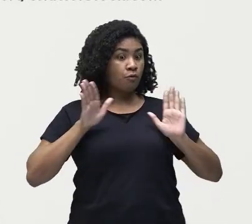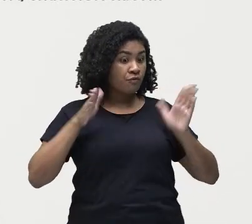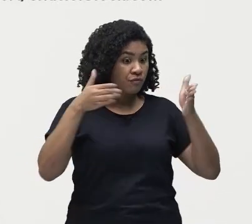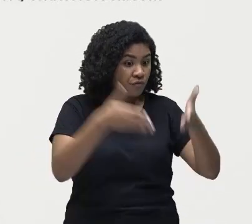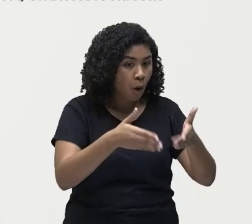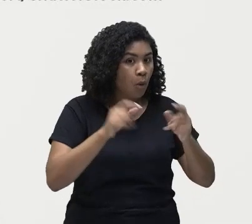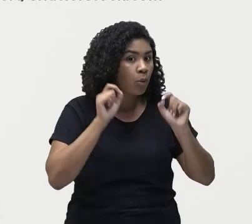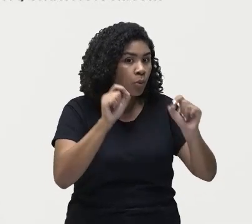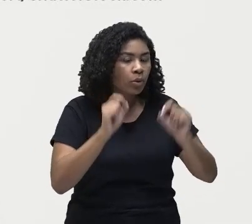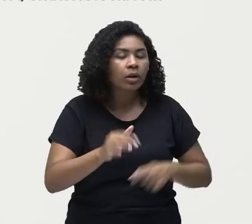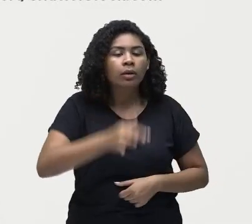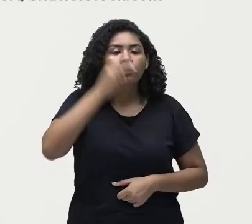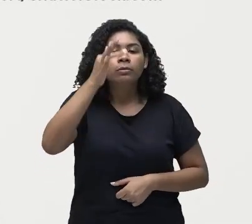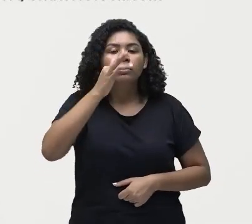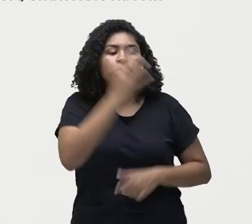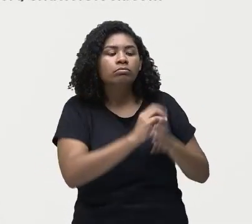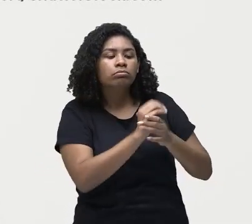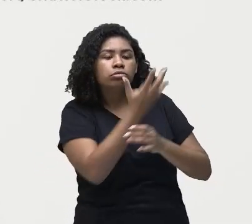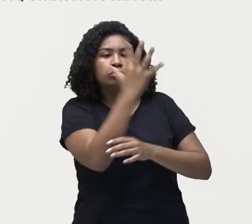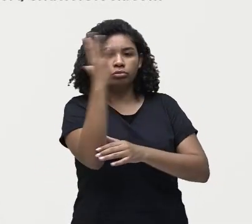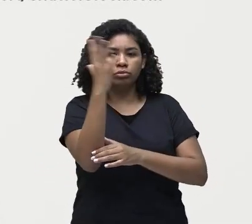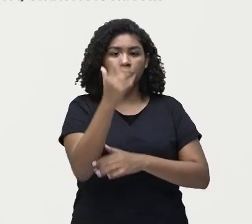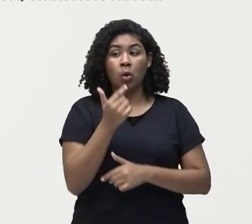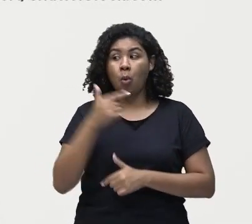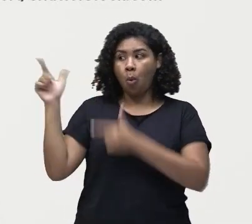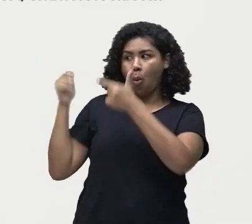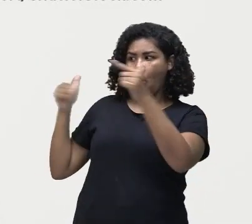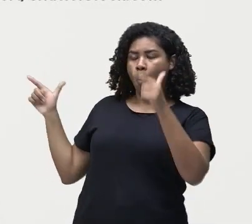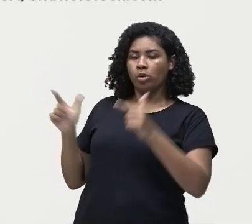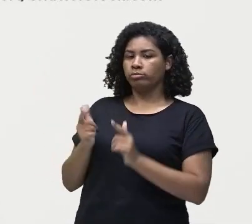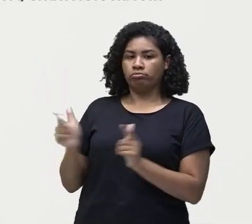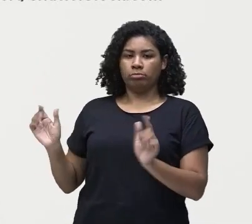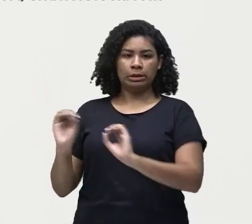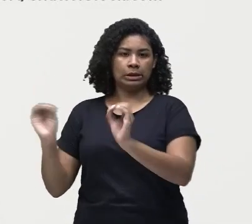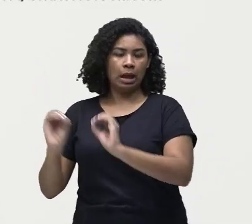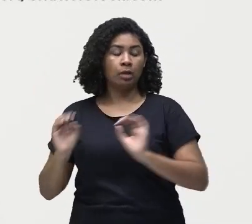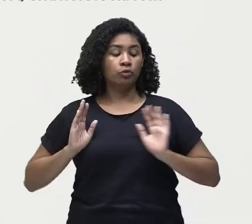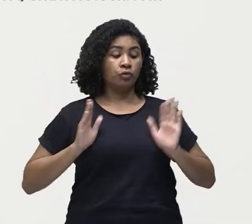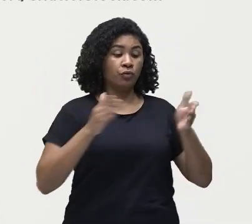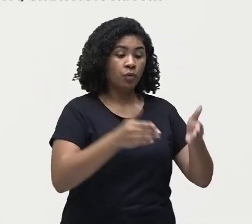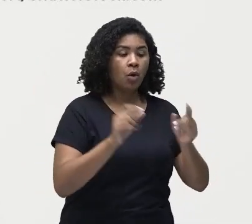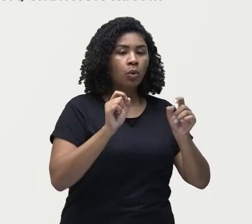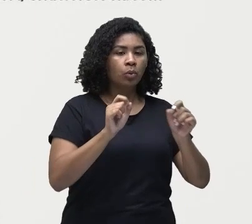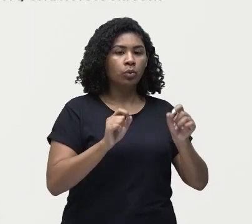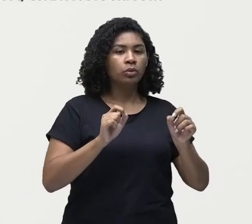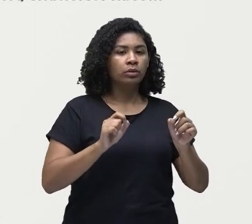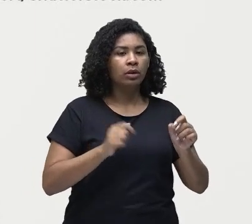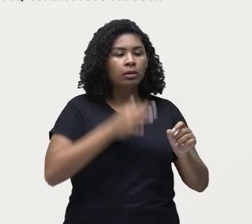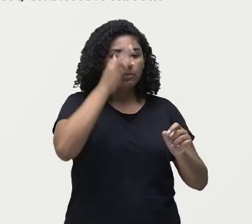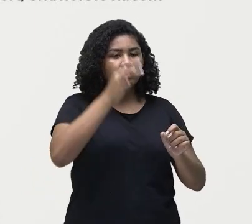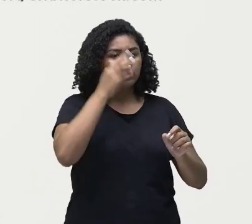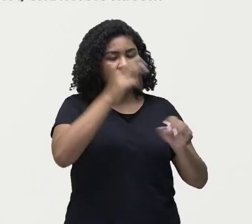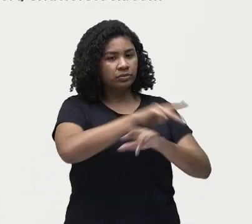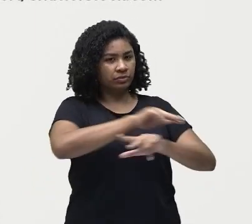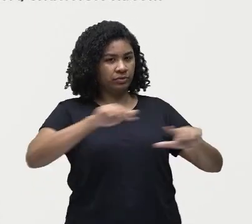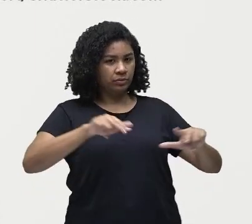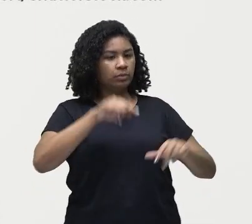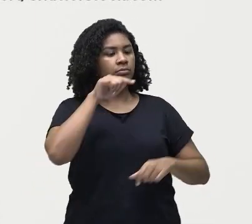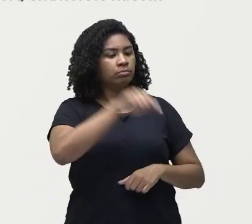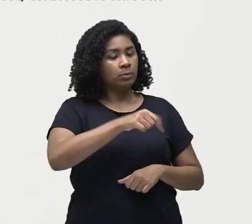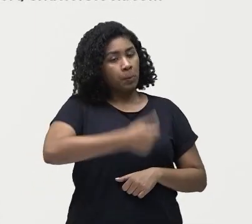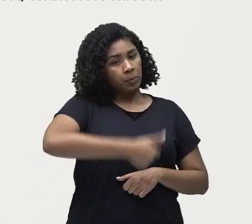gente? Prioritariamente, não tem outra alimentação. É prioritariamente de plantas. Eles são os